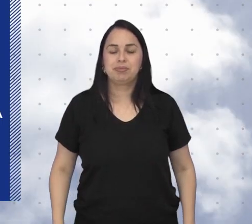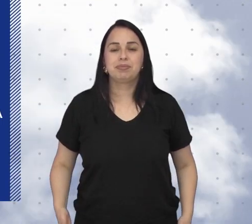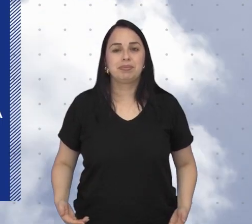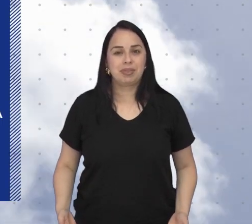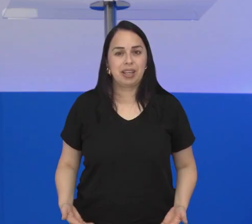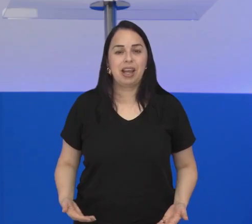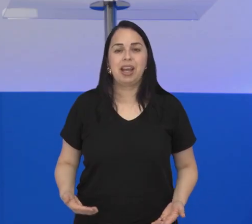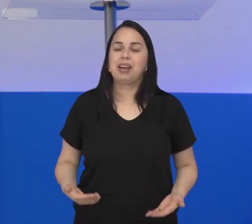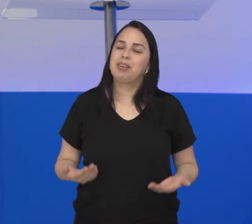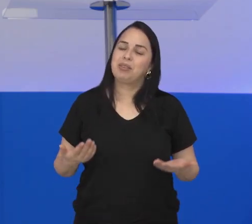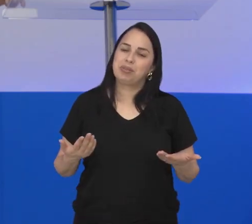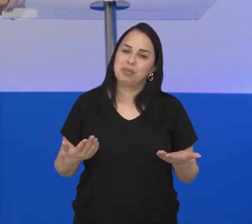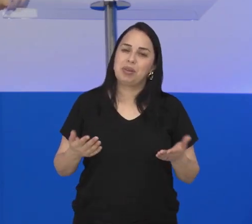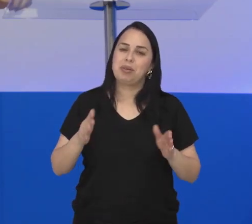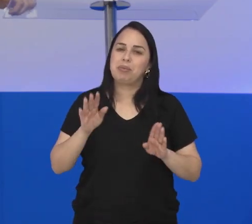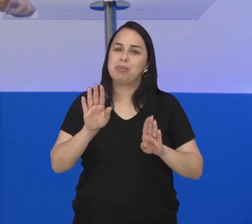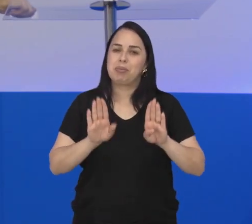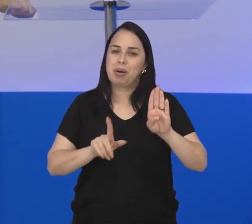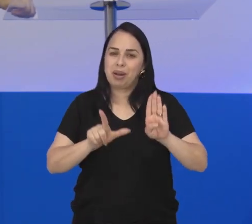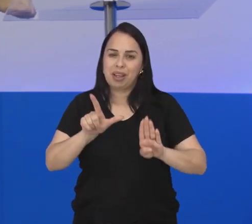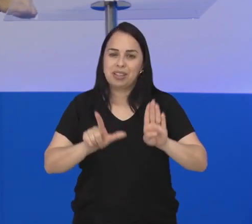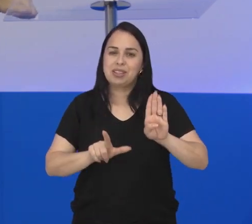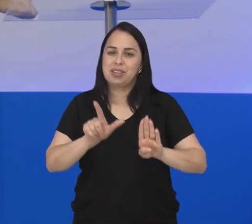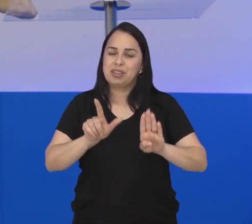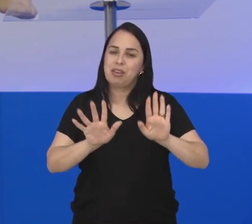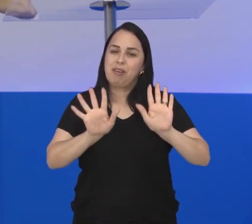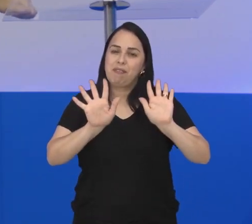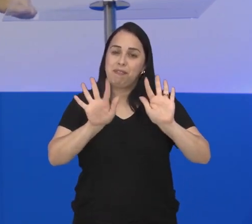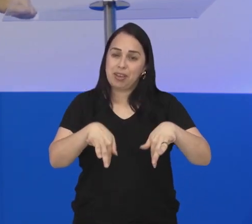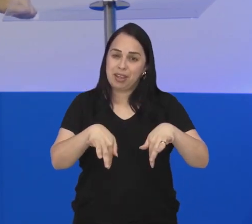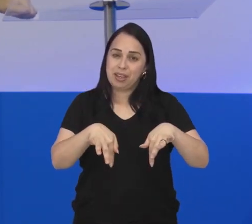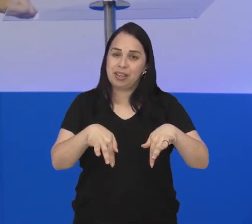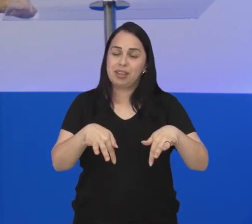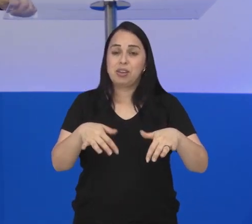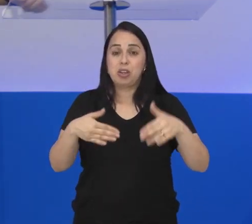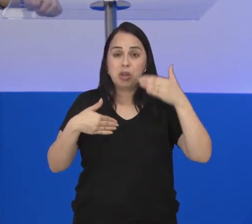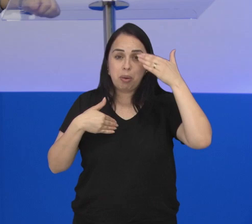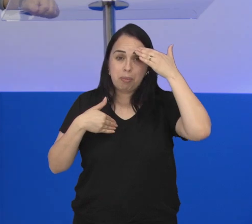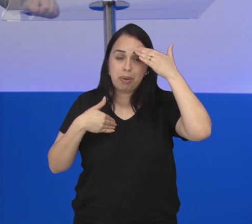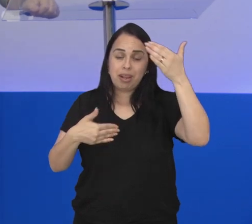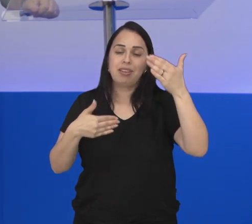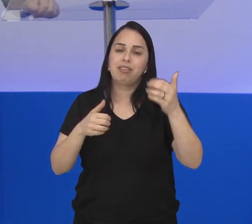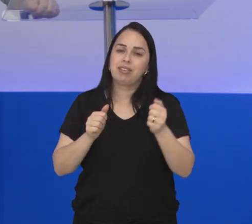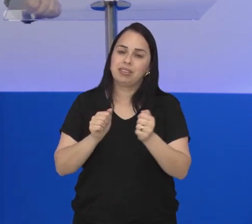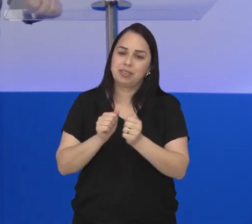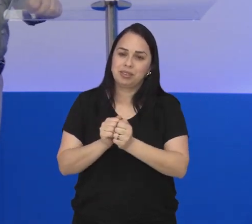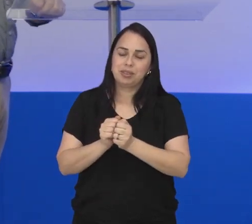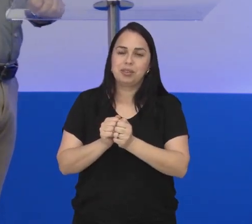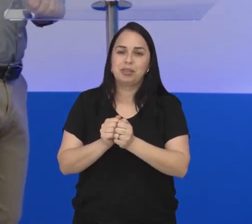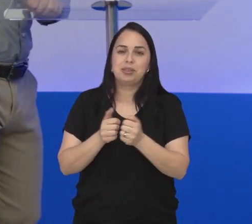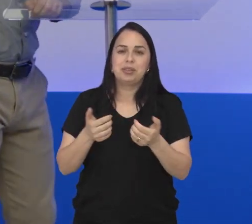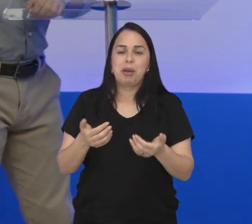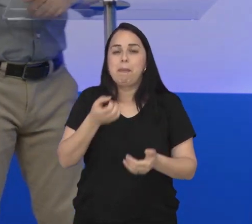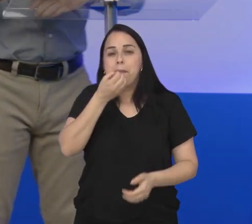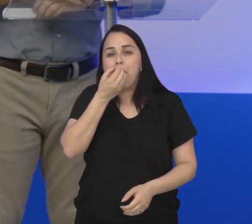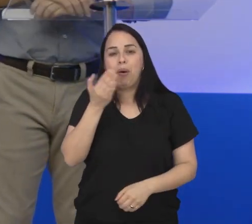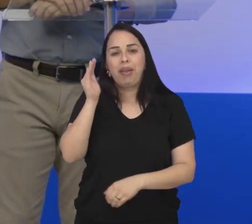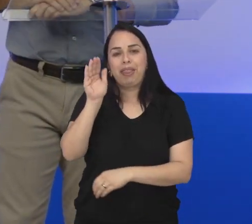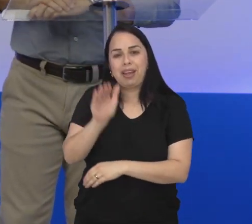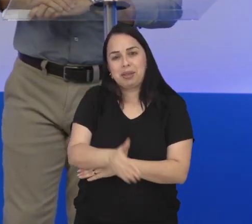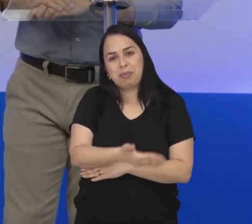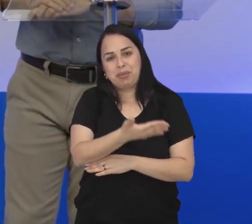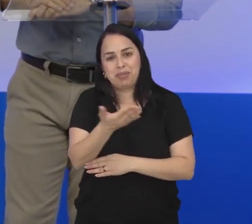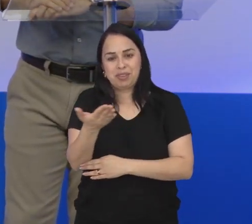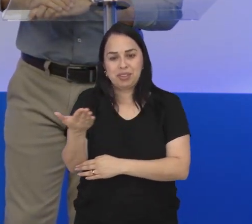17. Então é isso, pessoal. O boletim desta segunda vai ficando por aqui. Eu já agradeço pela companhia. Desejo